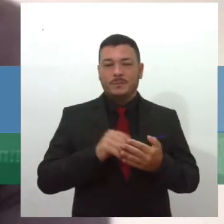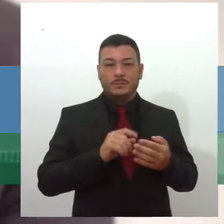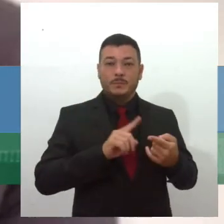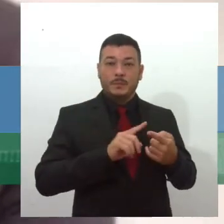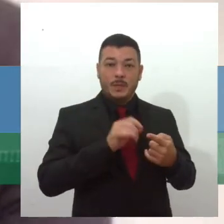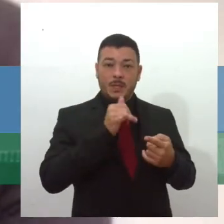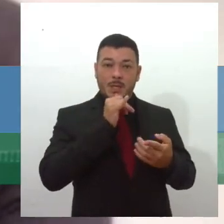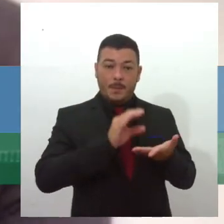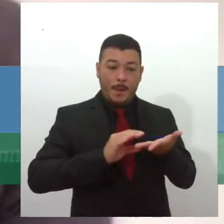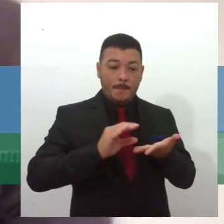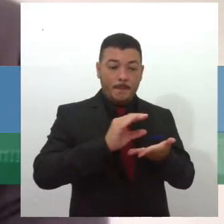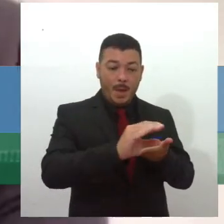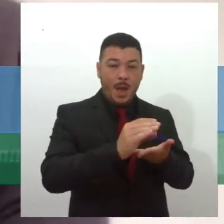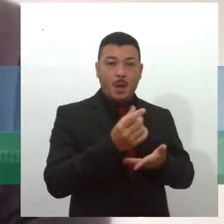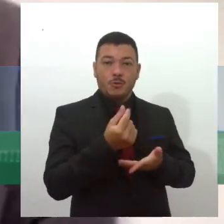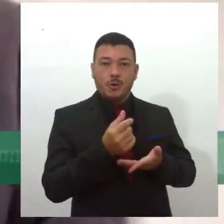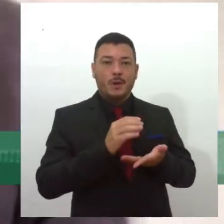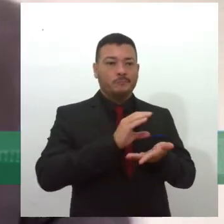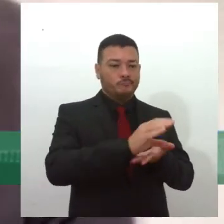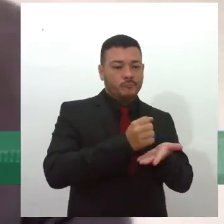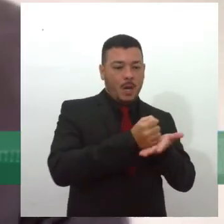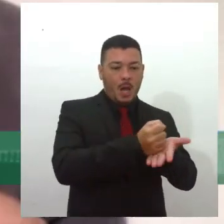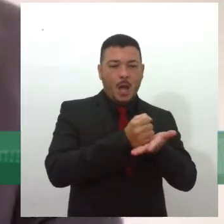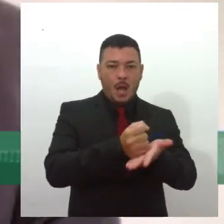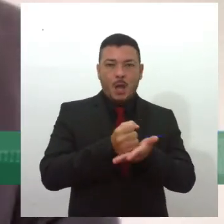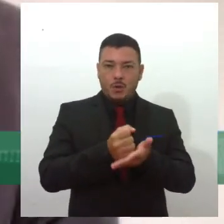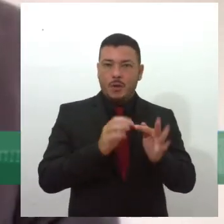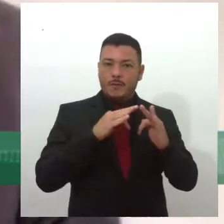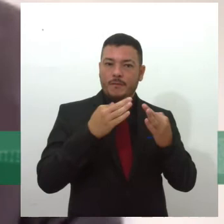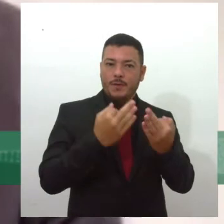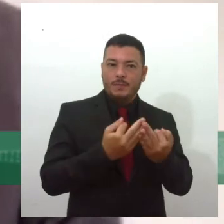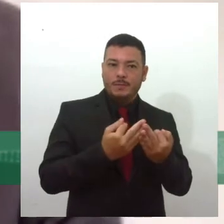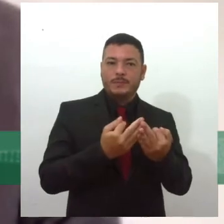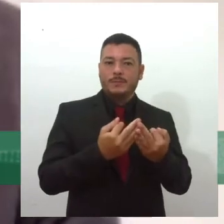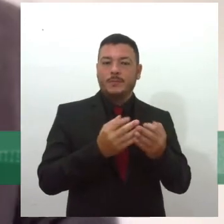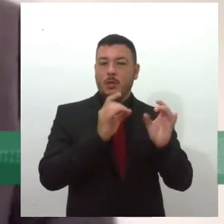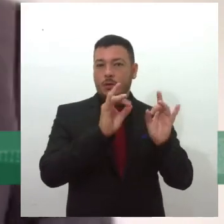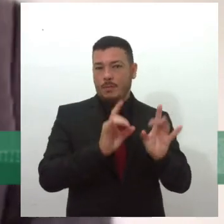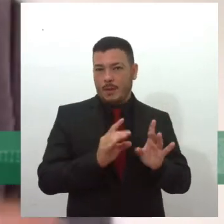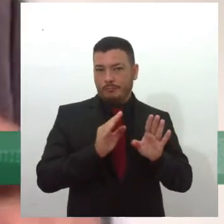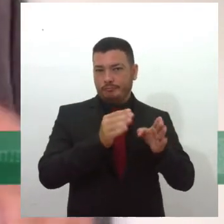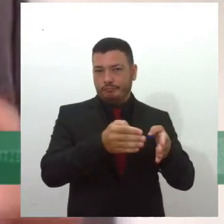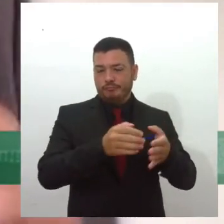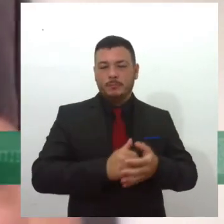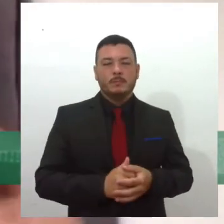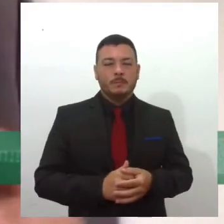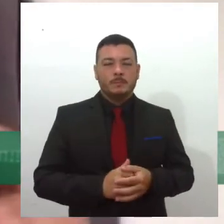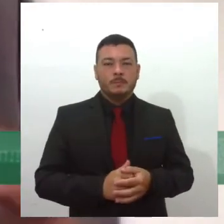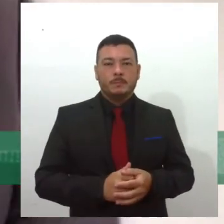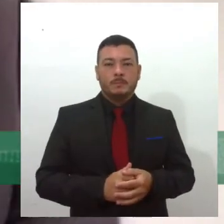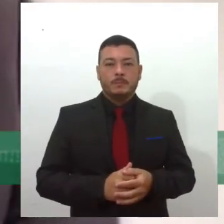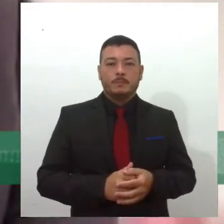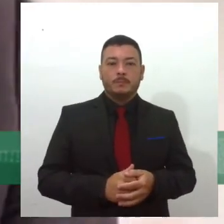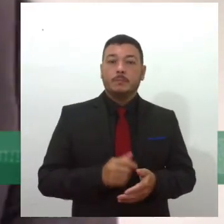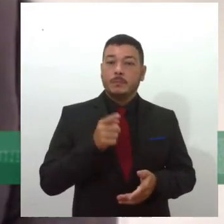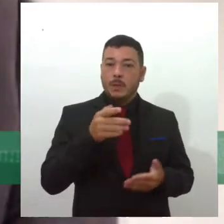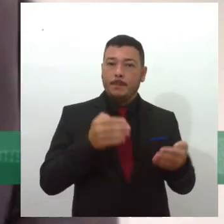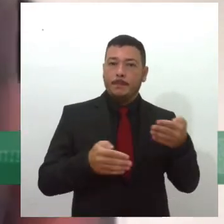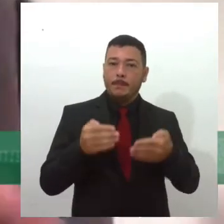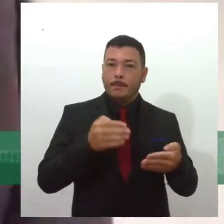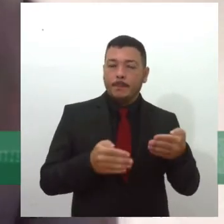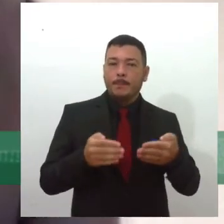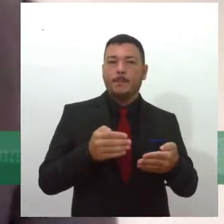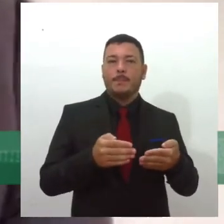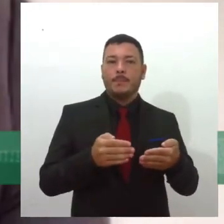ajudar direcionando para cada família um resultado, né, em específico. E quando você participa